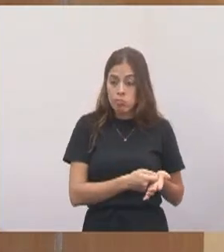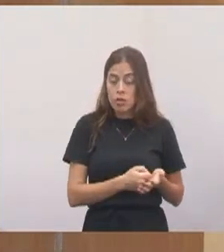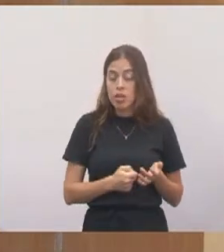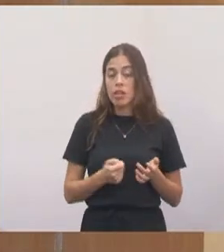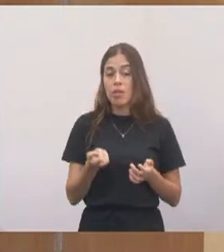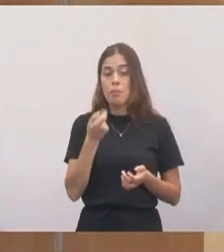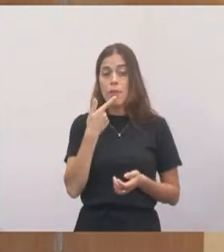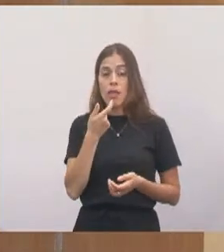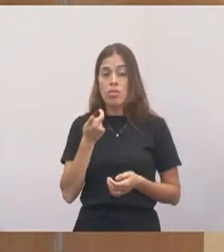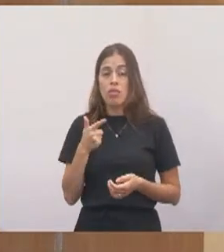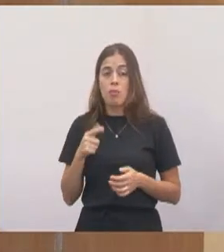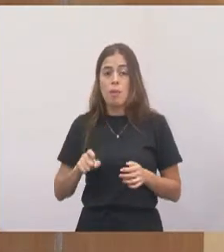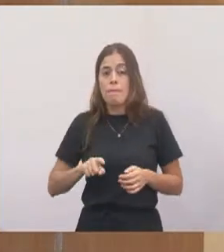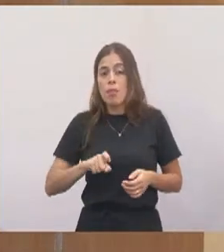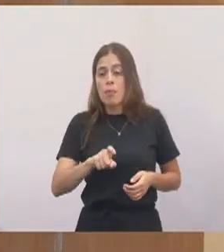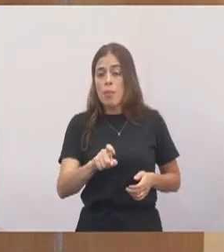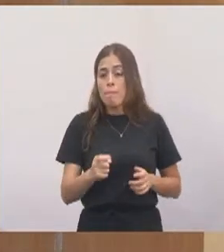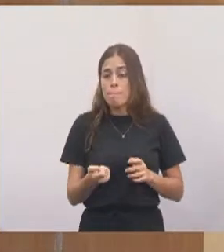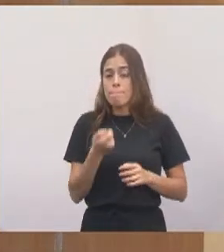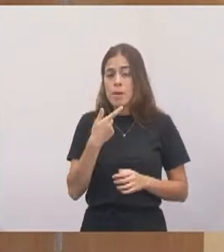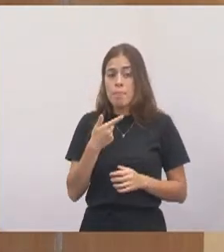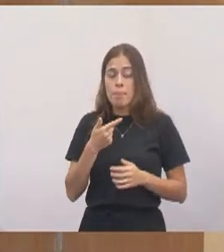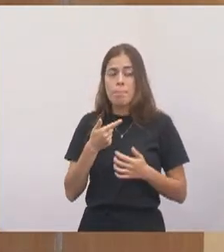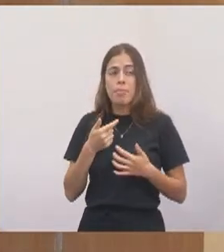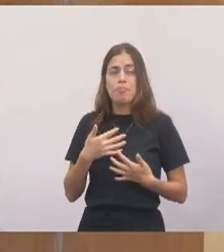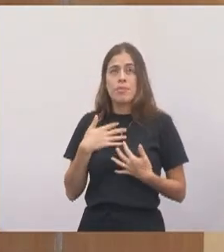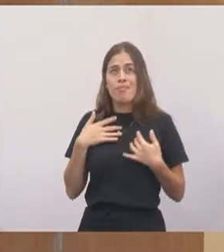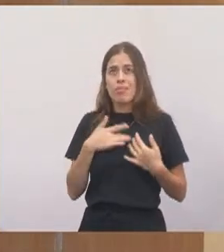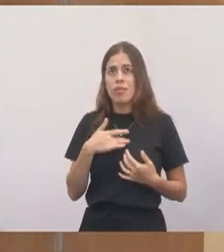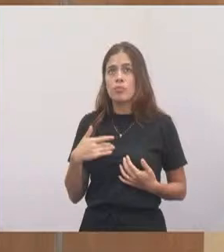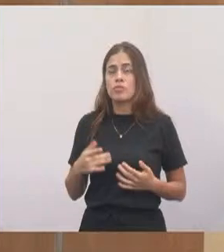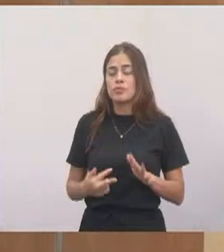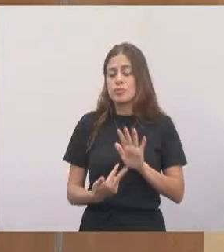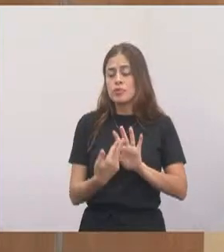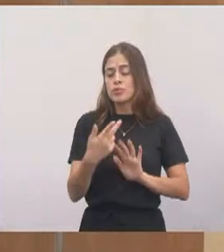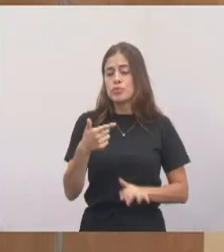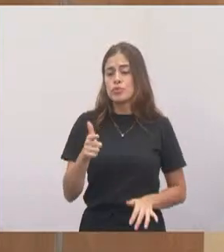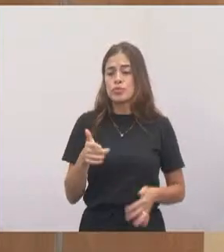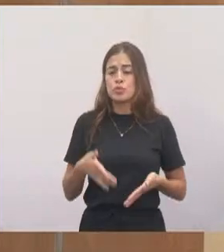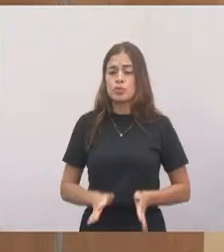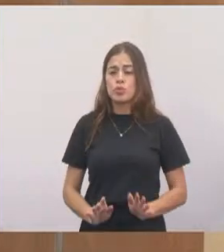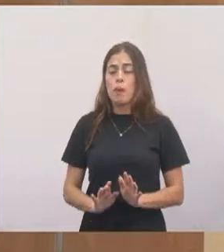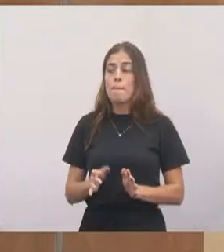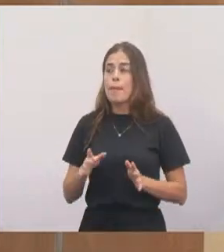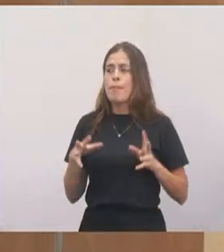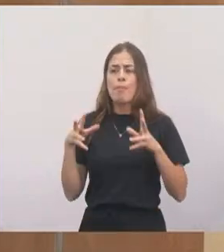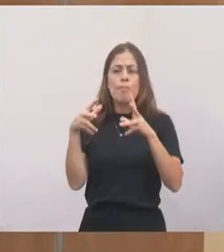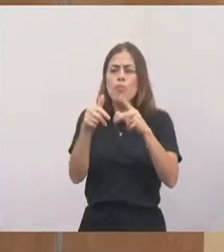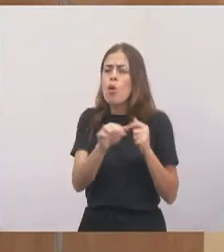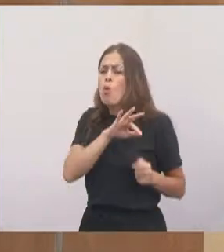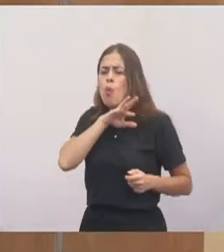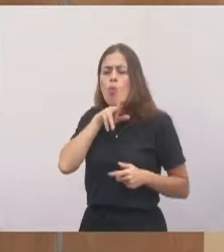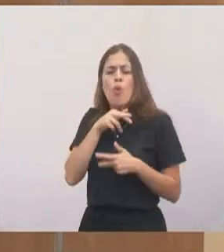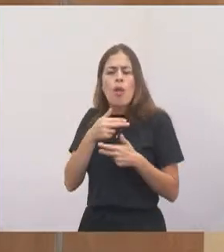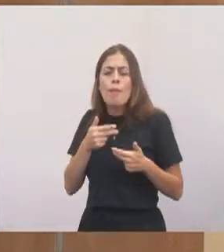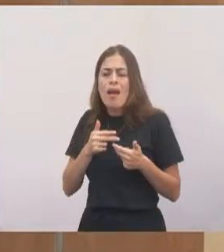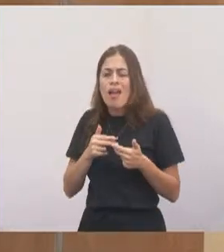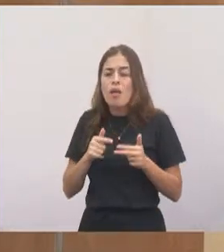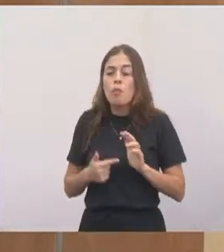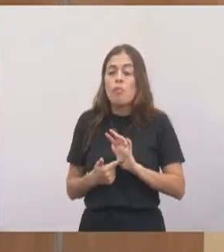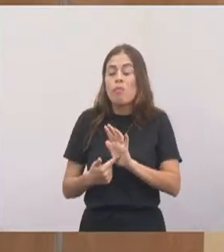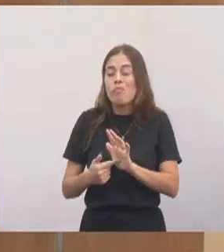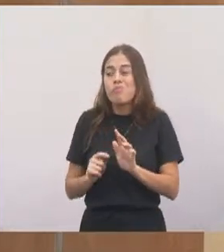mifugação, imunização e castração dos animais doados, que inviabilizam